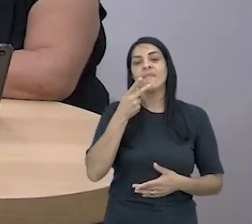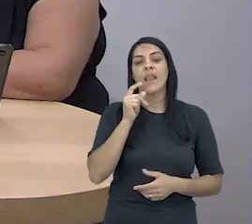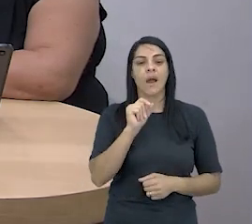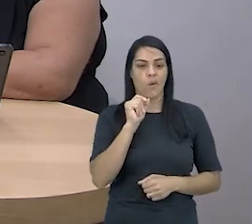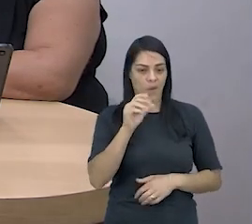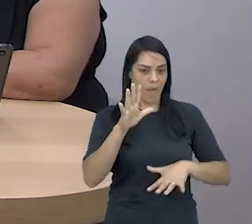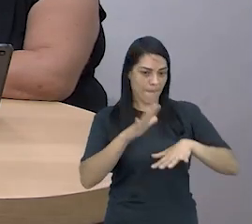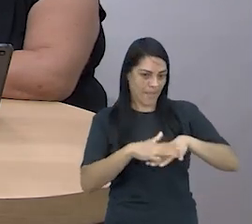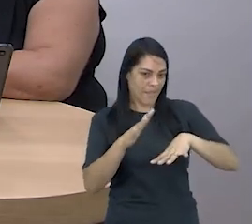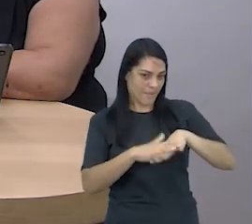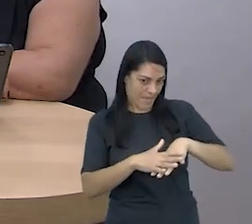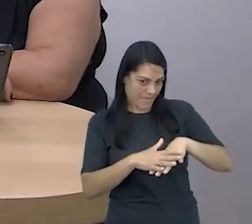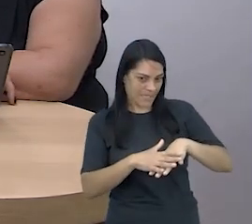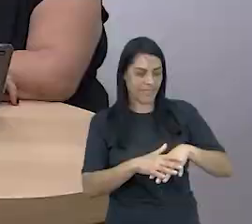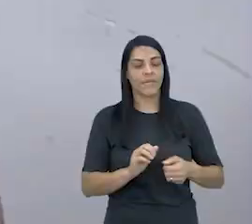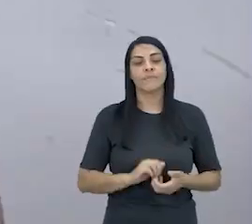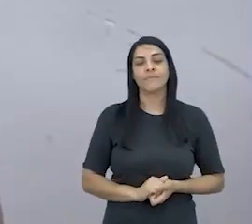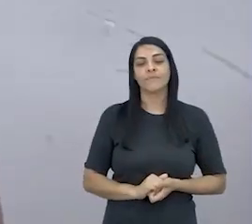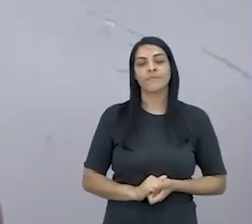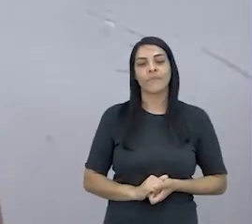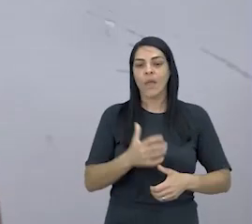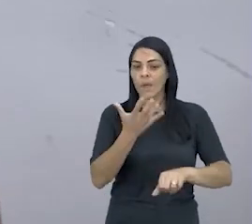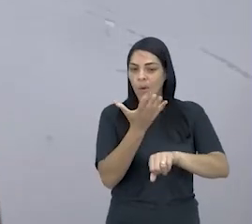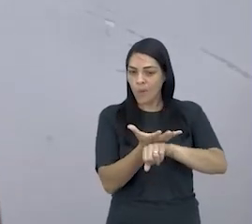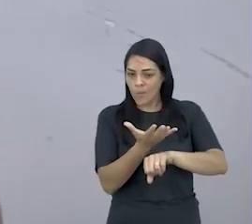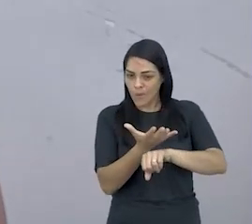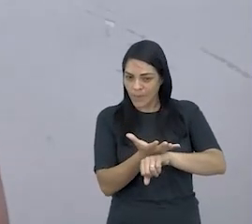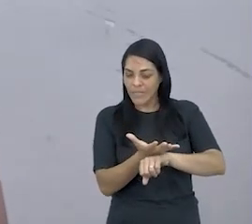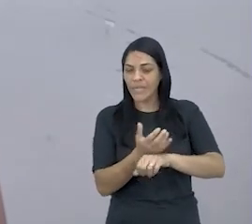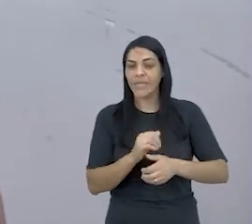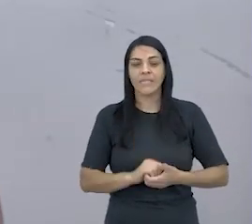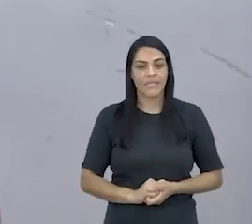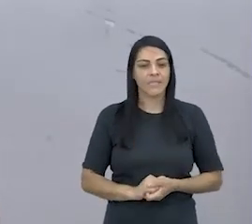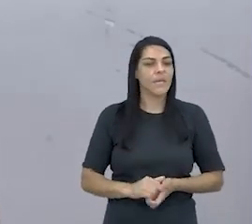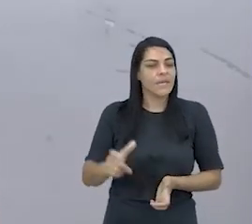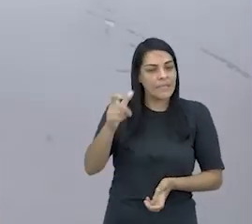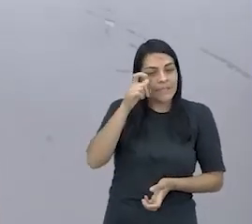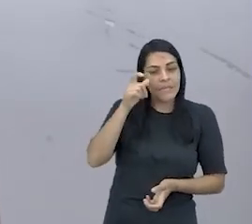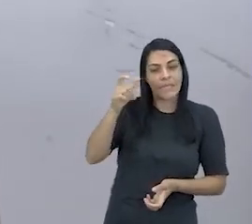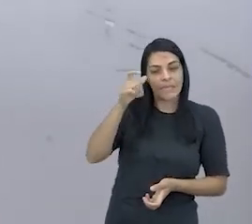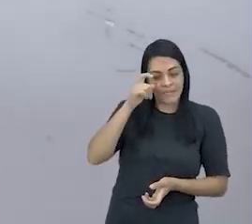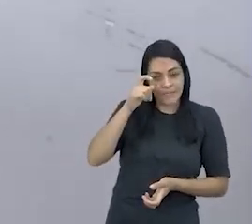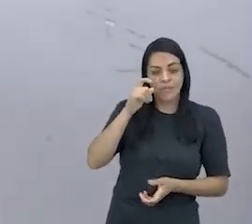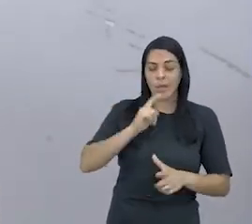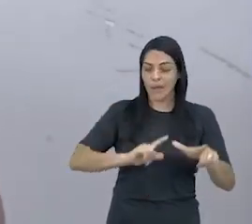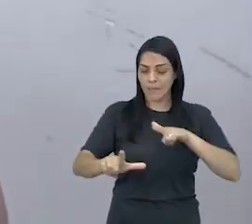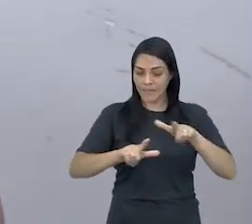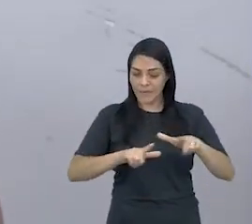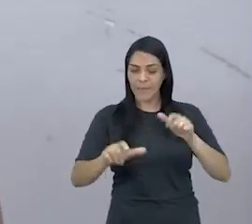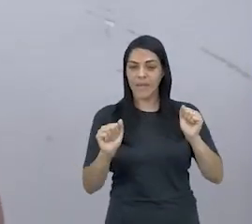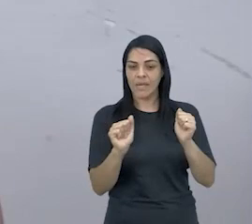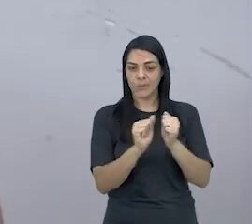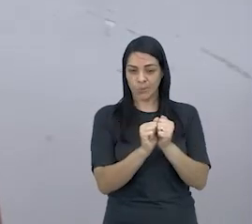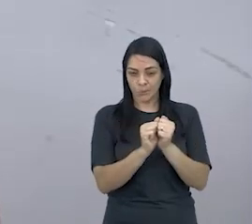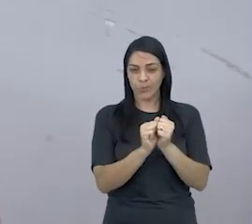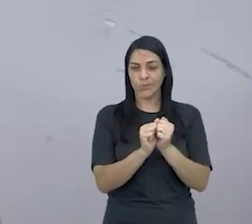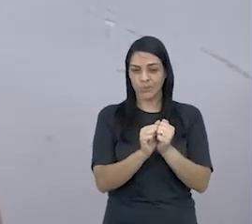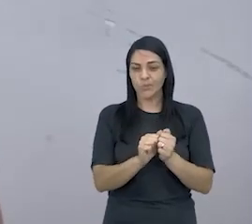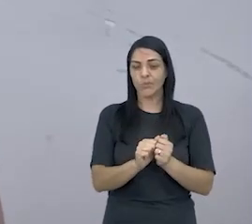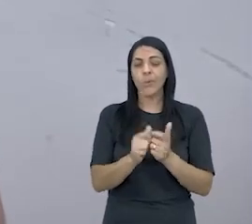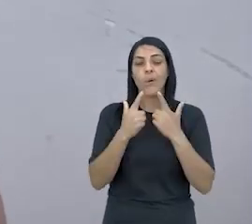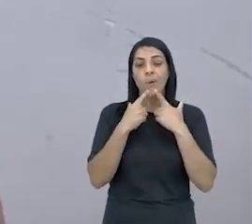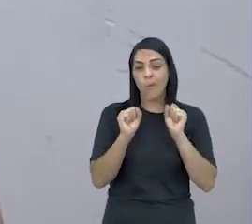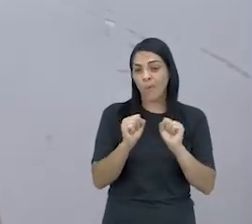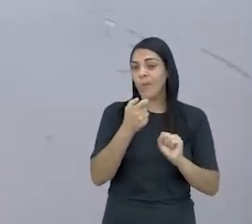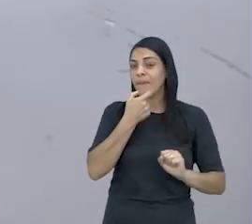pouquinho de matemática, que é um componente muito interessante de se trabalhar junto com o